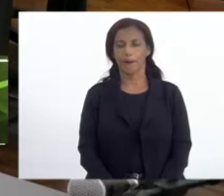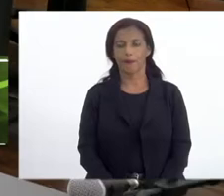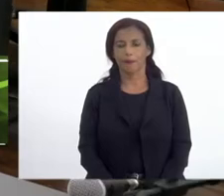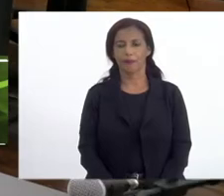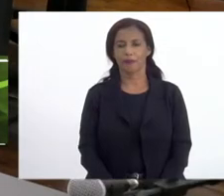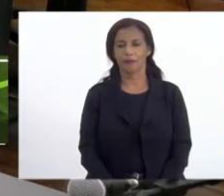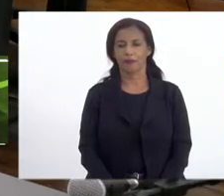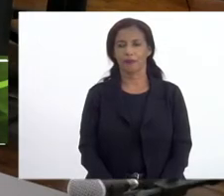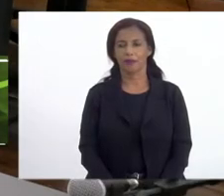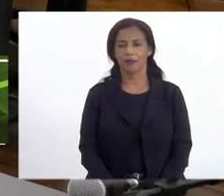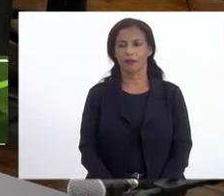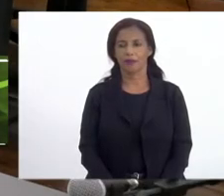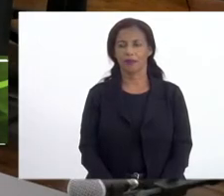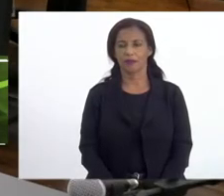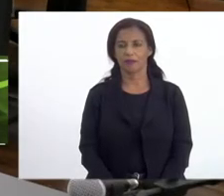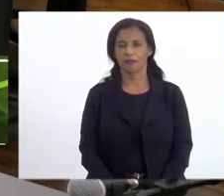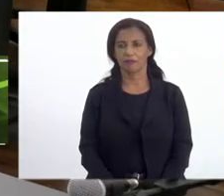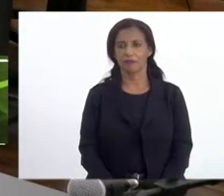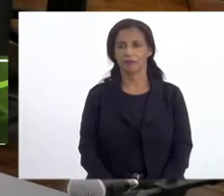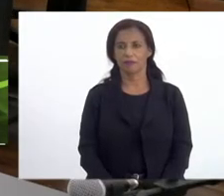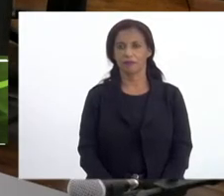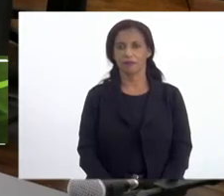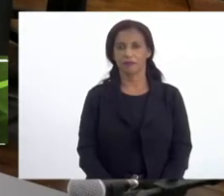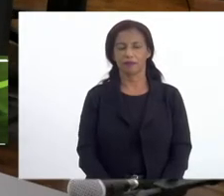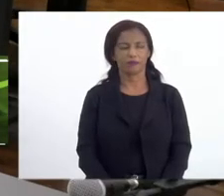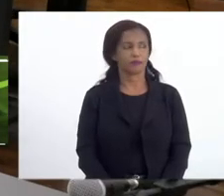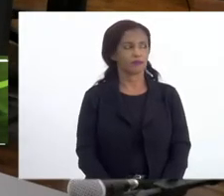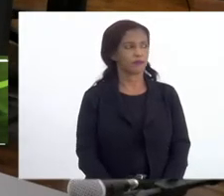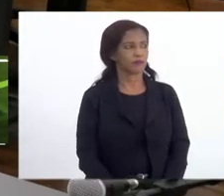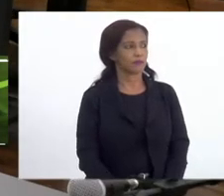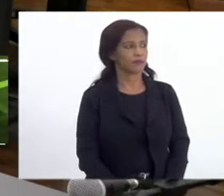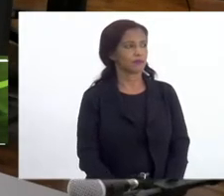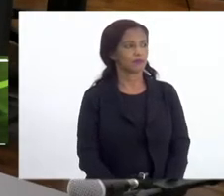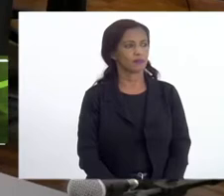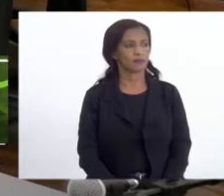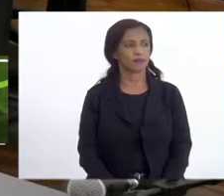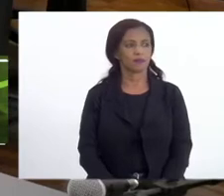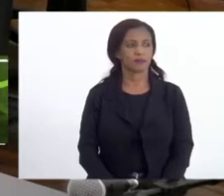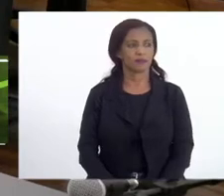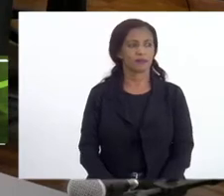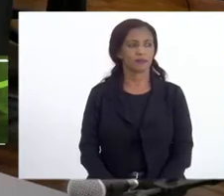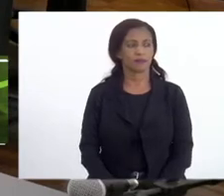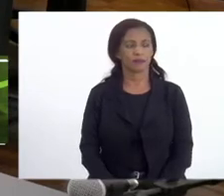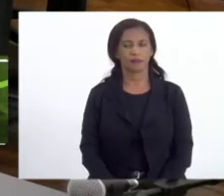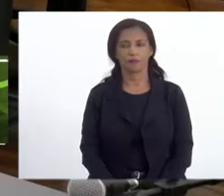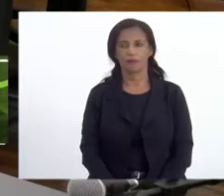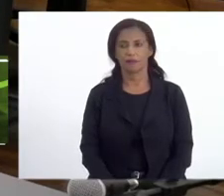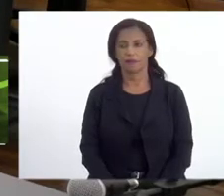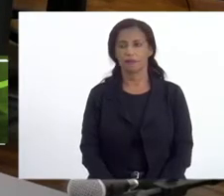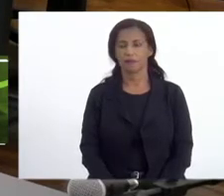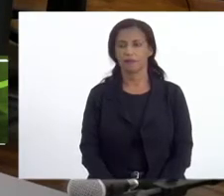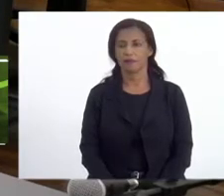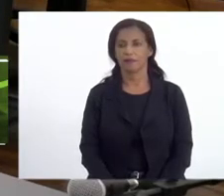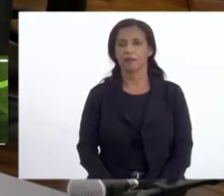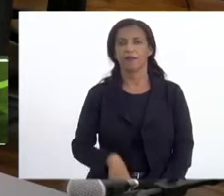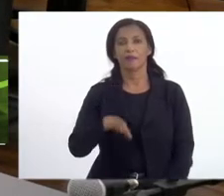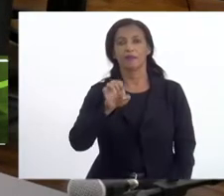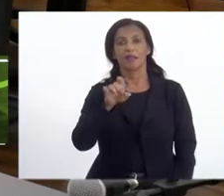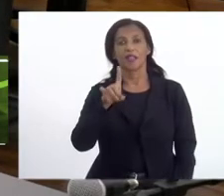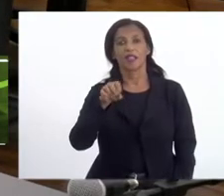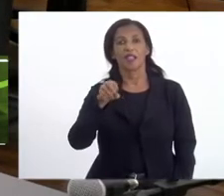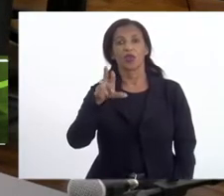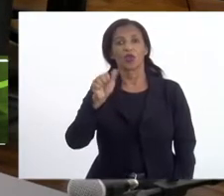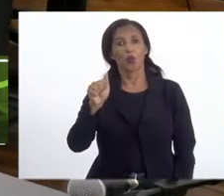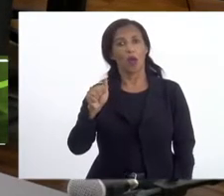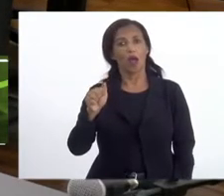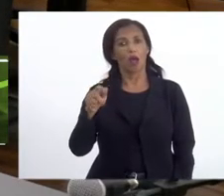Não, Eduardo Vale, nosso presidente do Conselho, está presente.